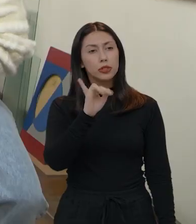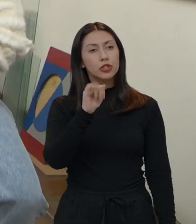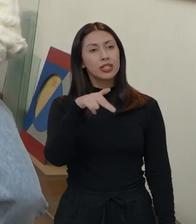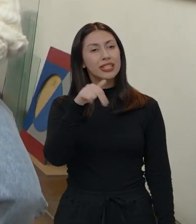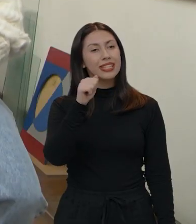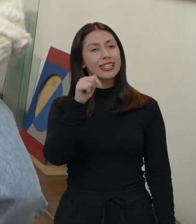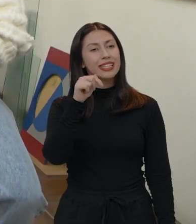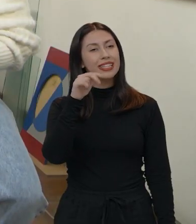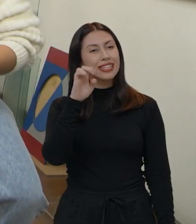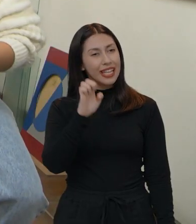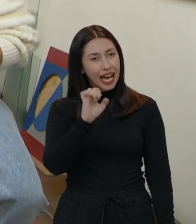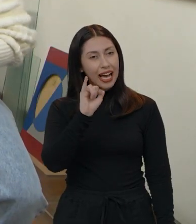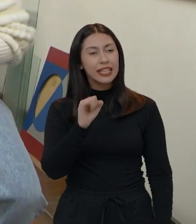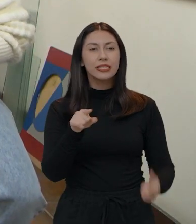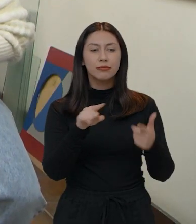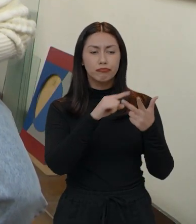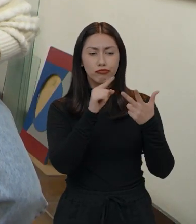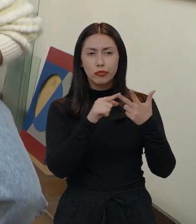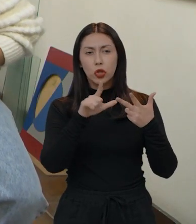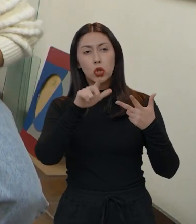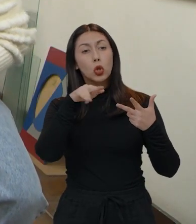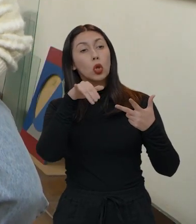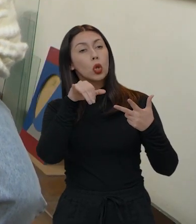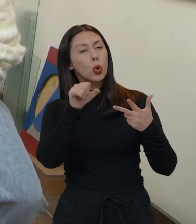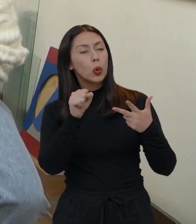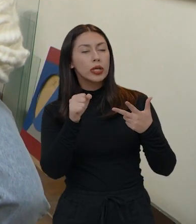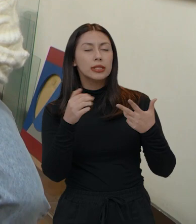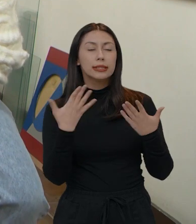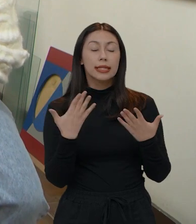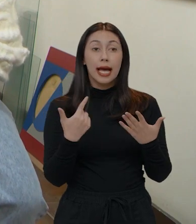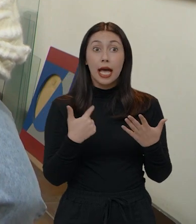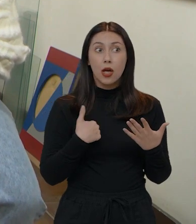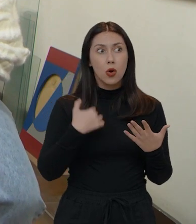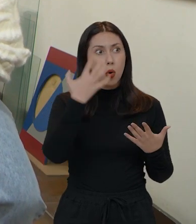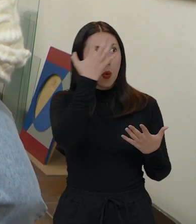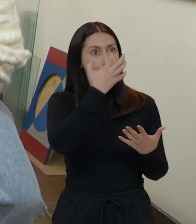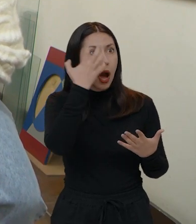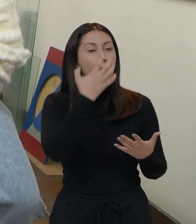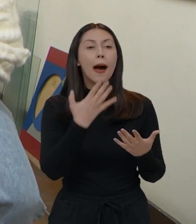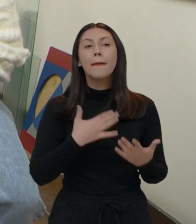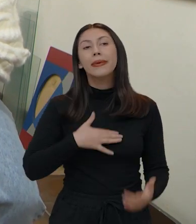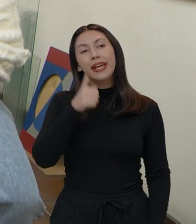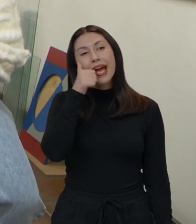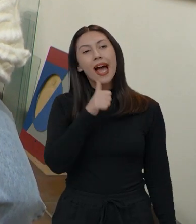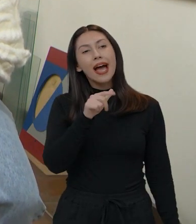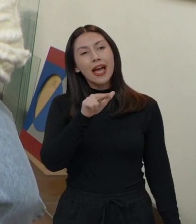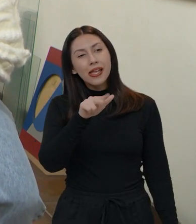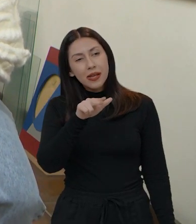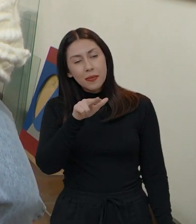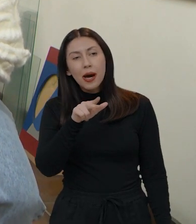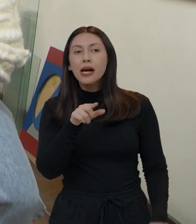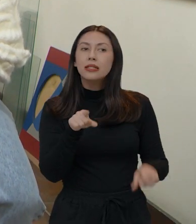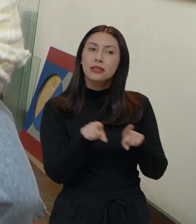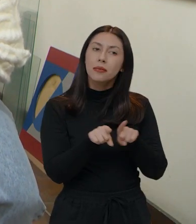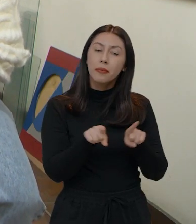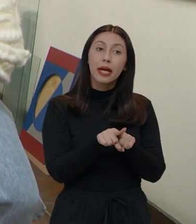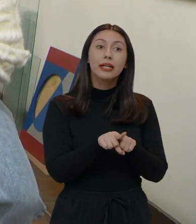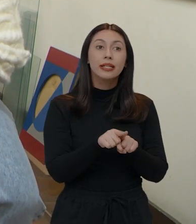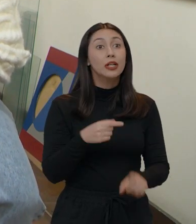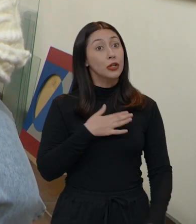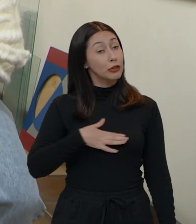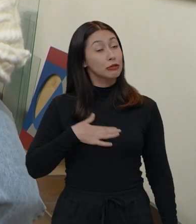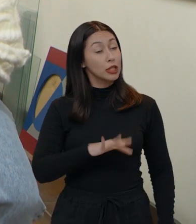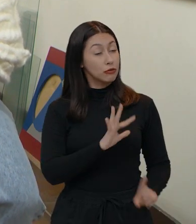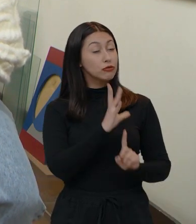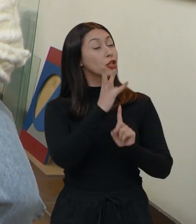Guimarães... E você foi se encantando e daí se envolveu... Foi se encantando, A minha irmã mais do meio, assim, ela